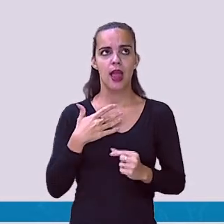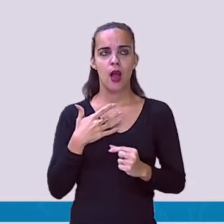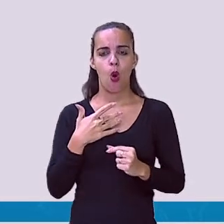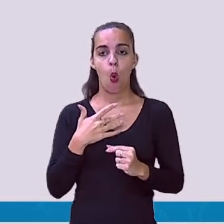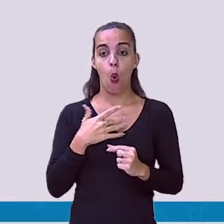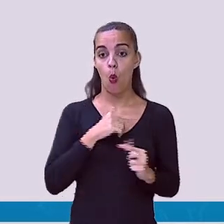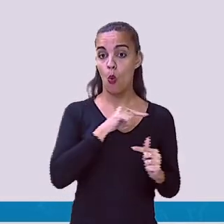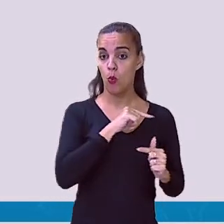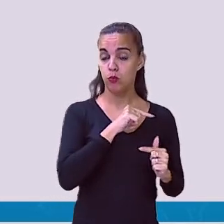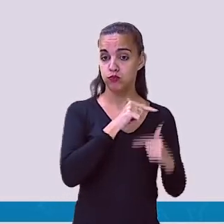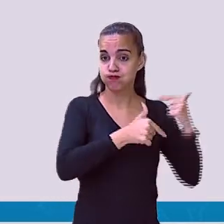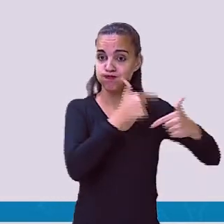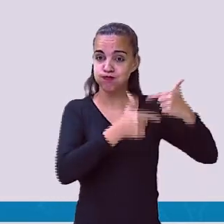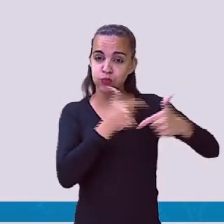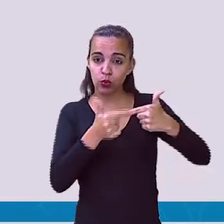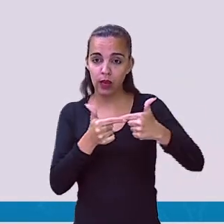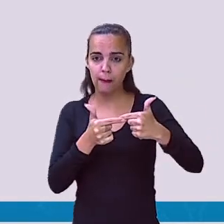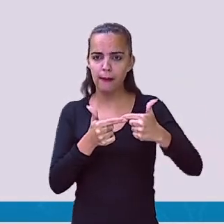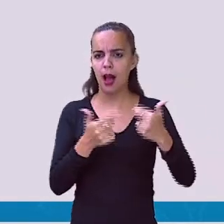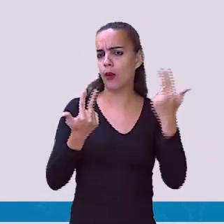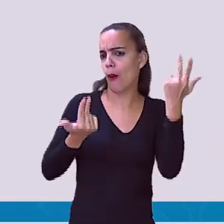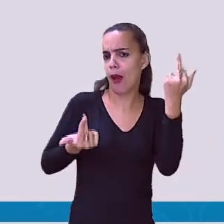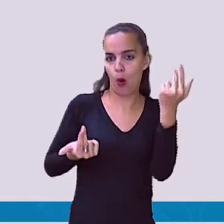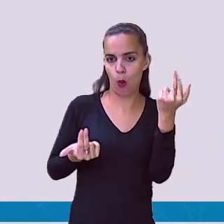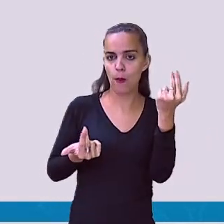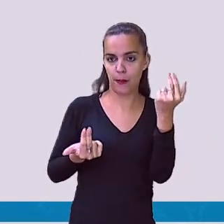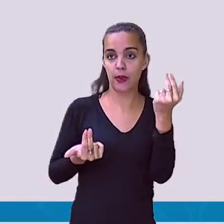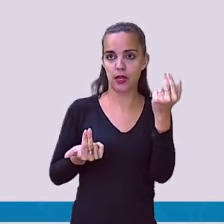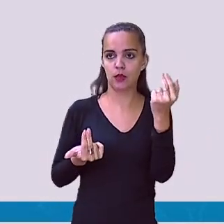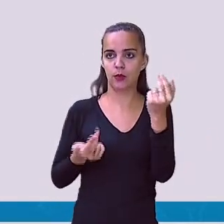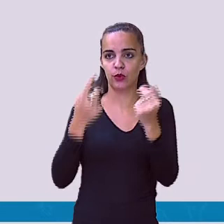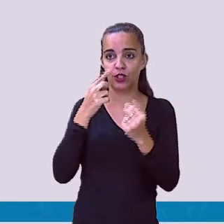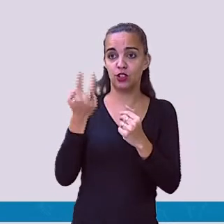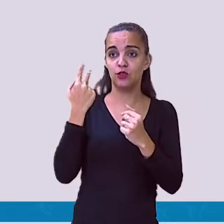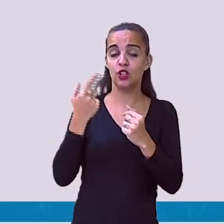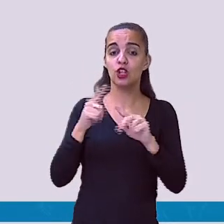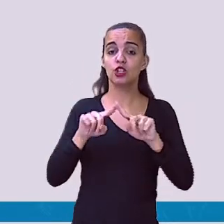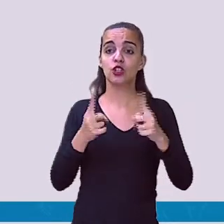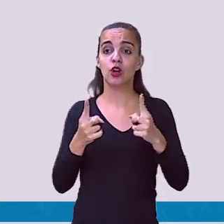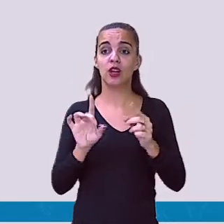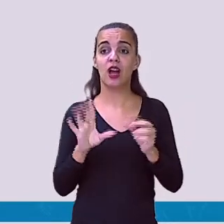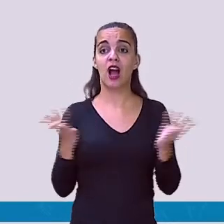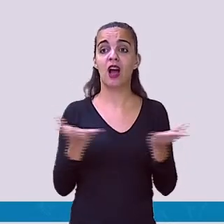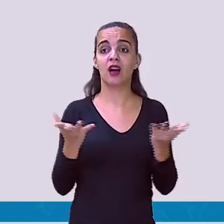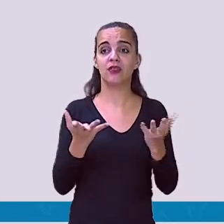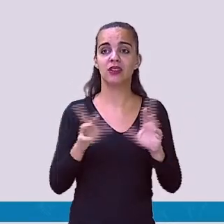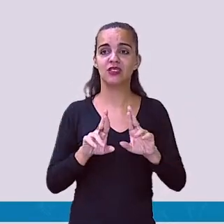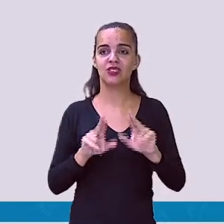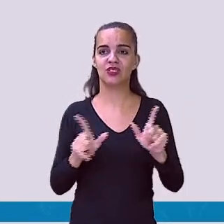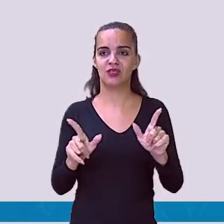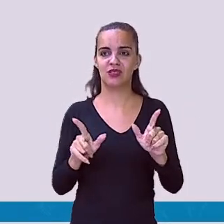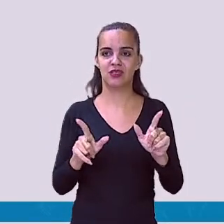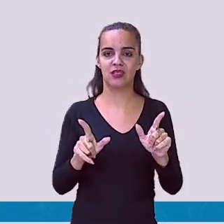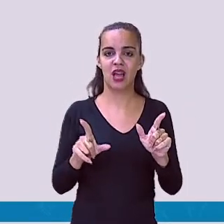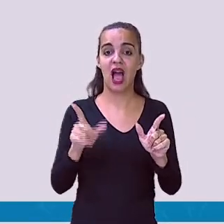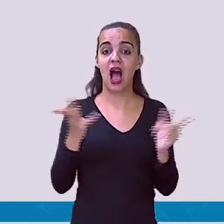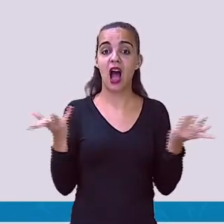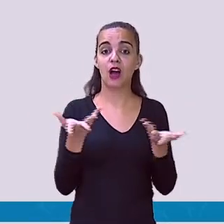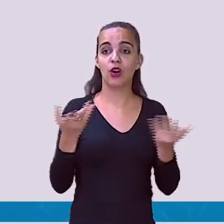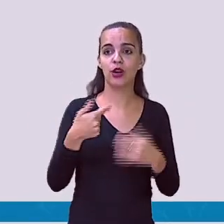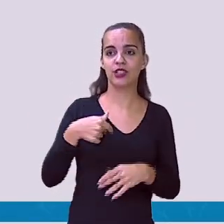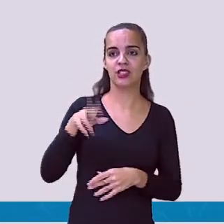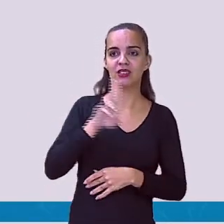É basicamente o mesmo funcionamento. Só que agora nós teremos frações